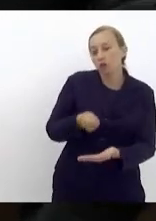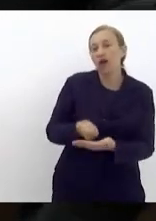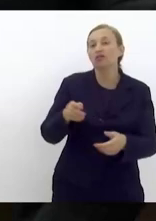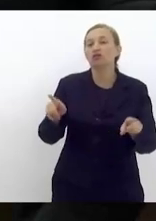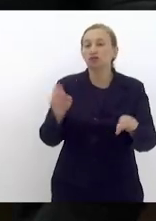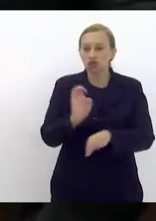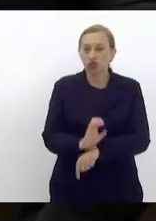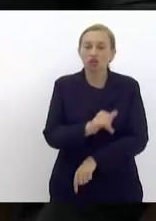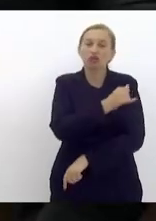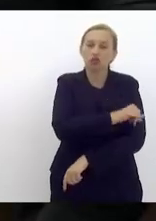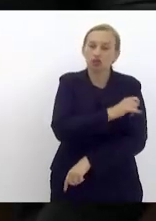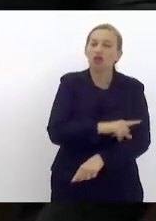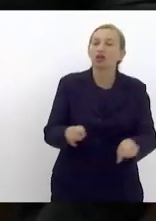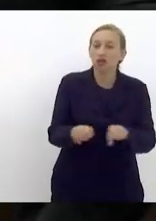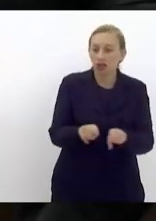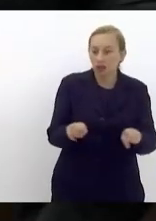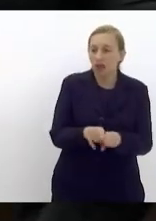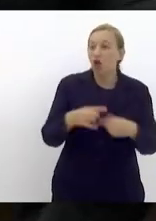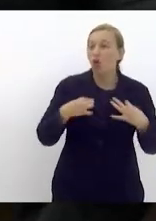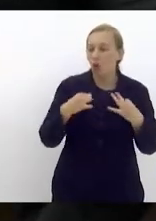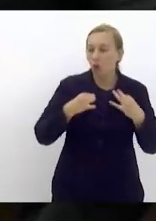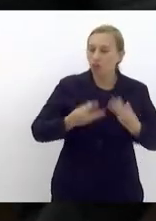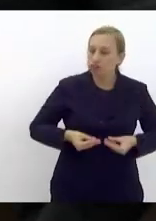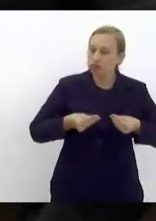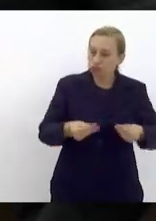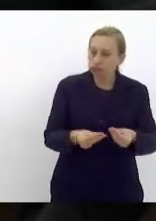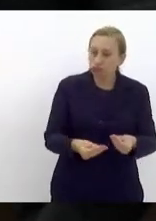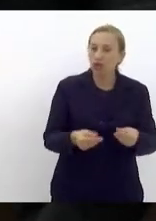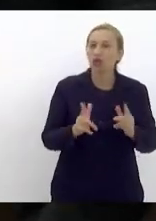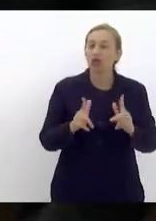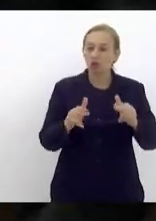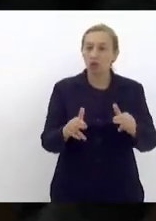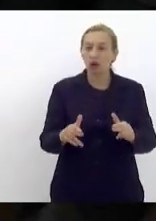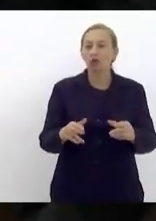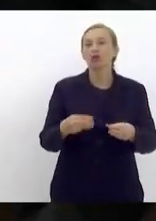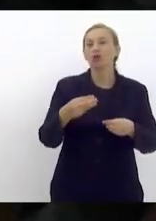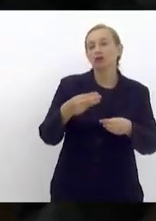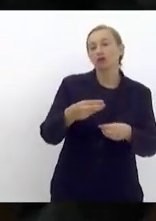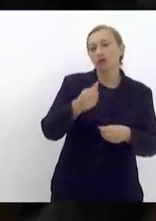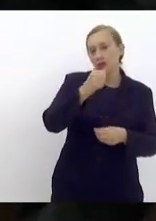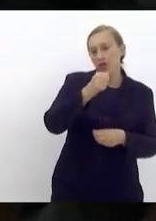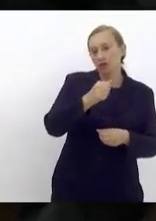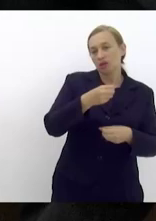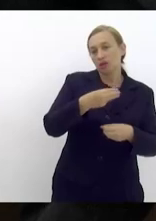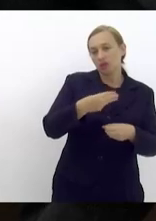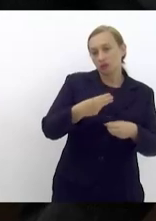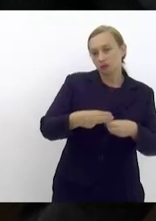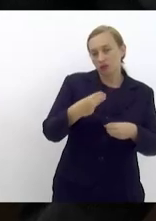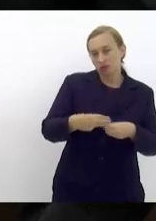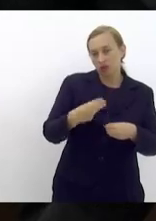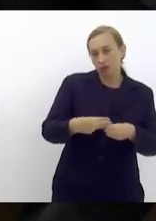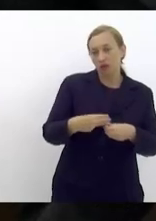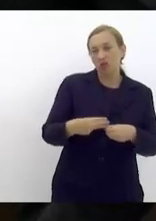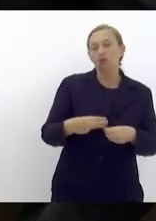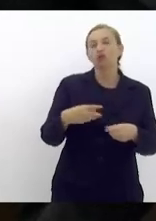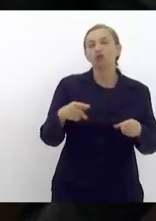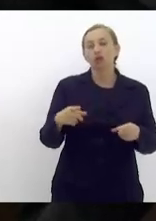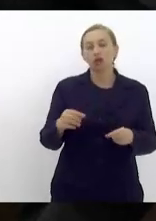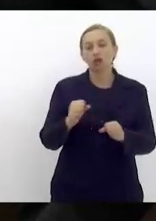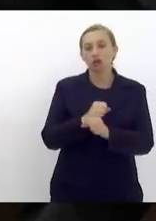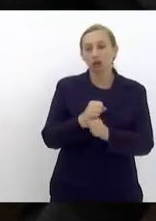também que ele forneça esse uniforme, assim como a rede pública municipal o faz todos os anos. Muito obrigado.